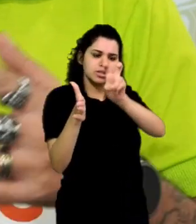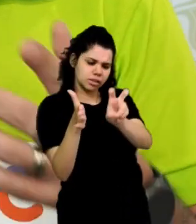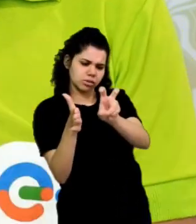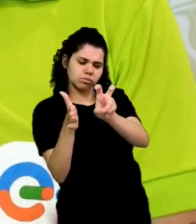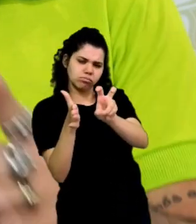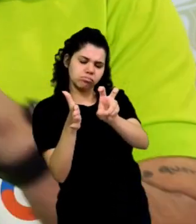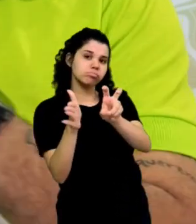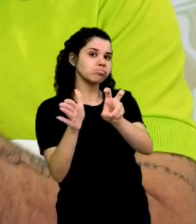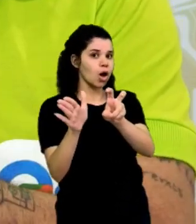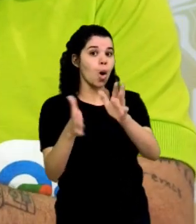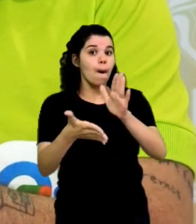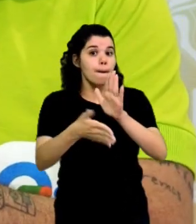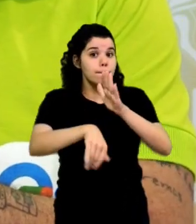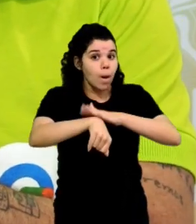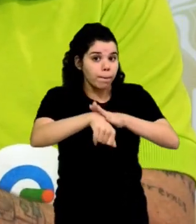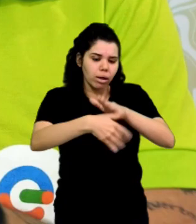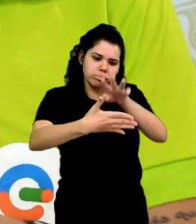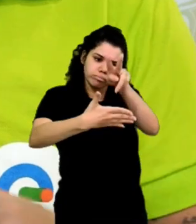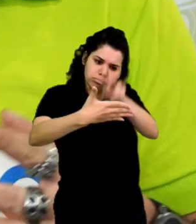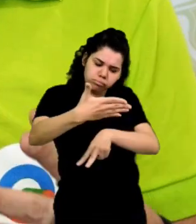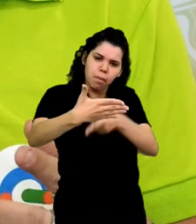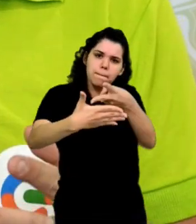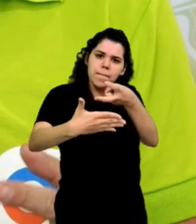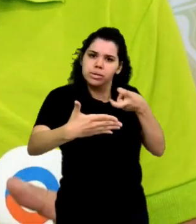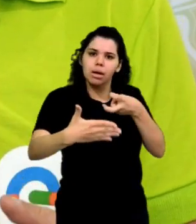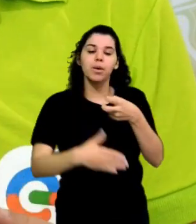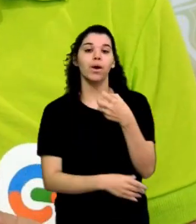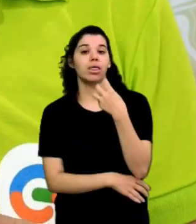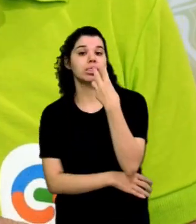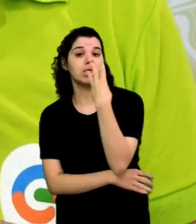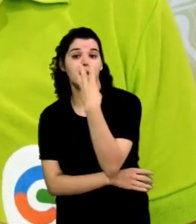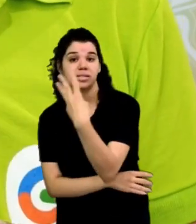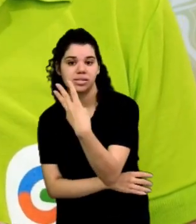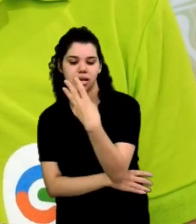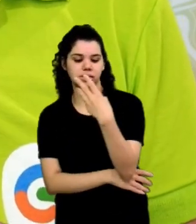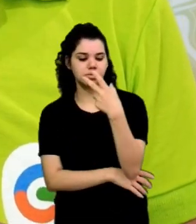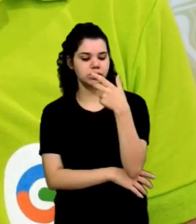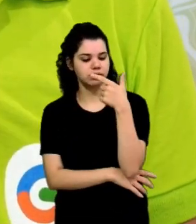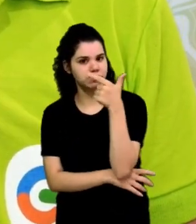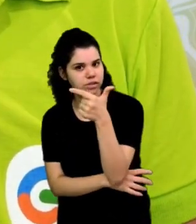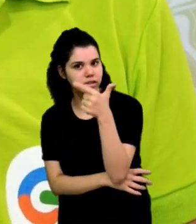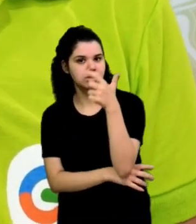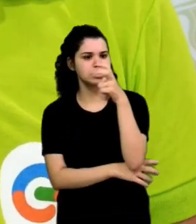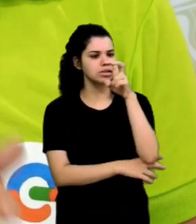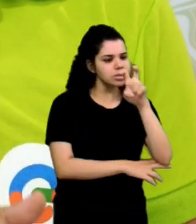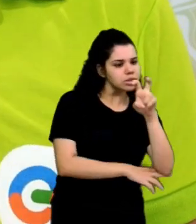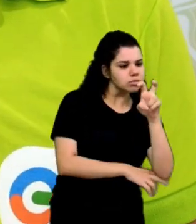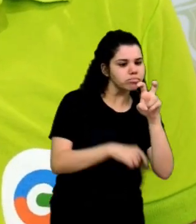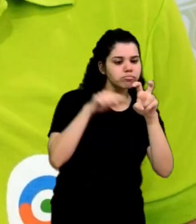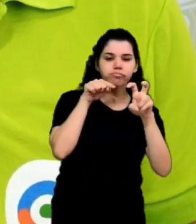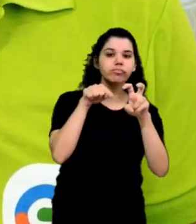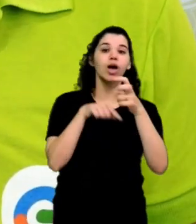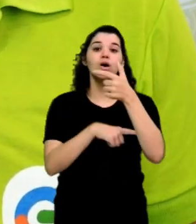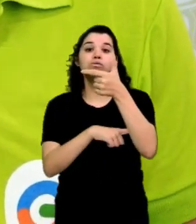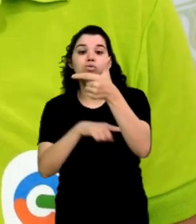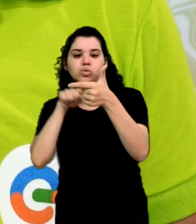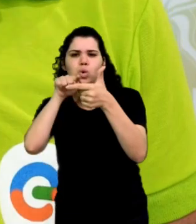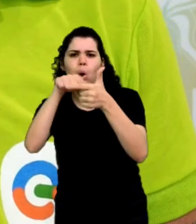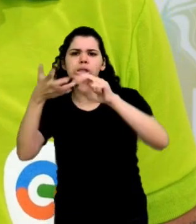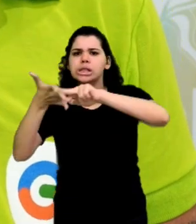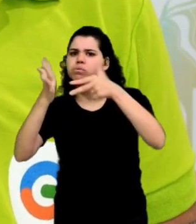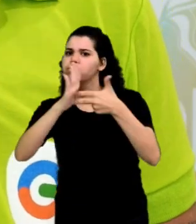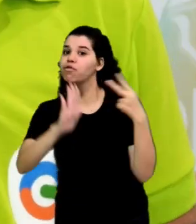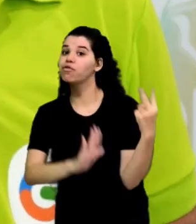325, na leitura desse número aqui, a gente percebe que 325 vai indicar que o algarismo 2